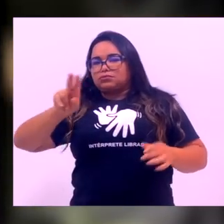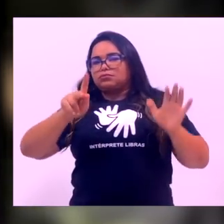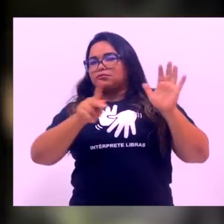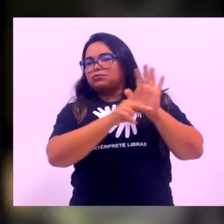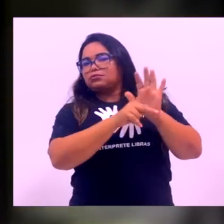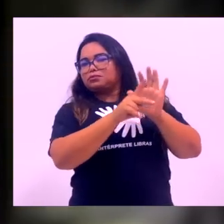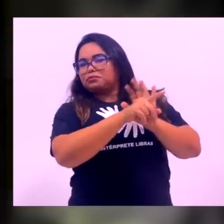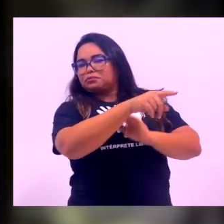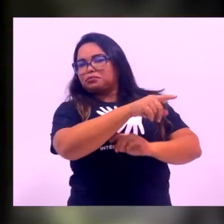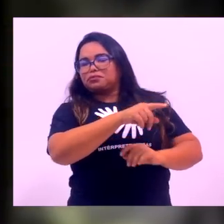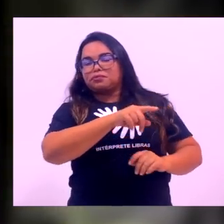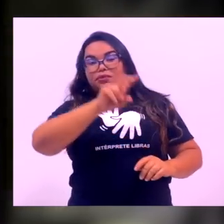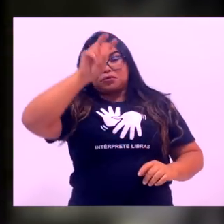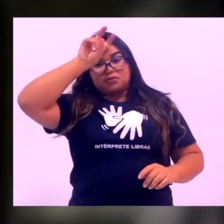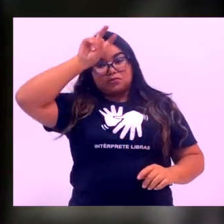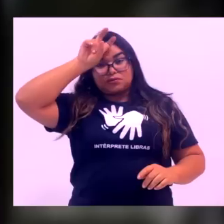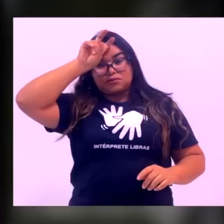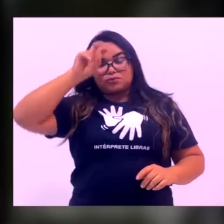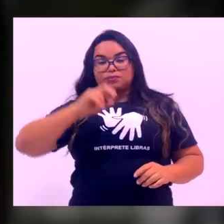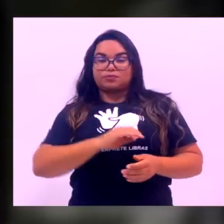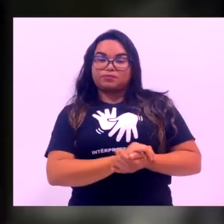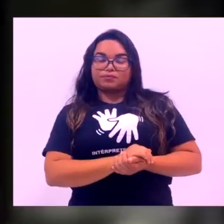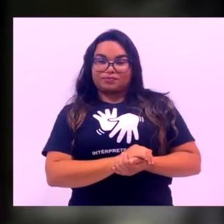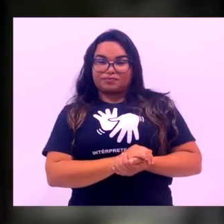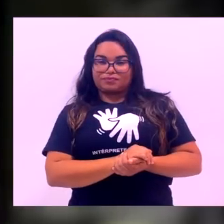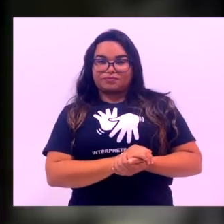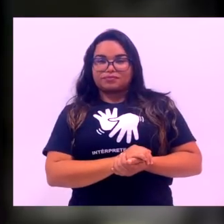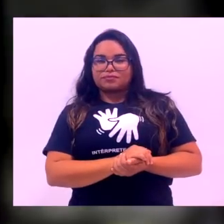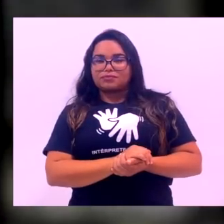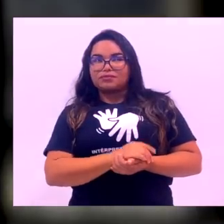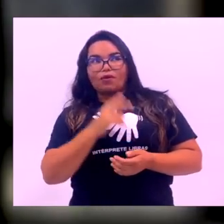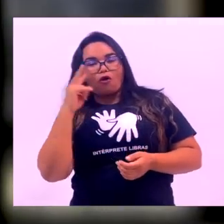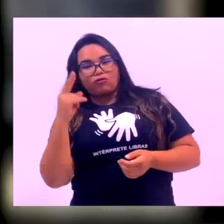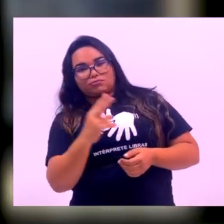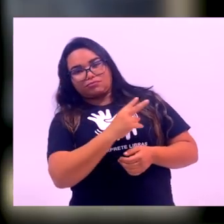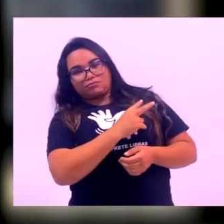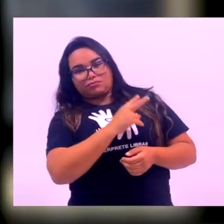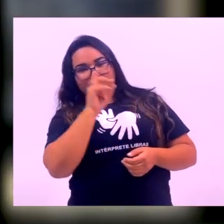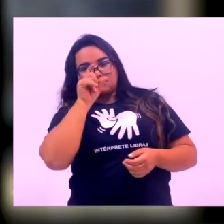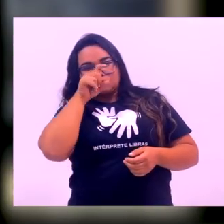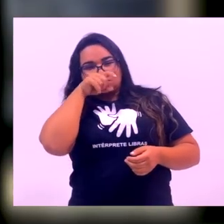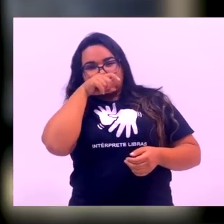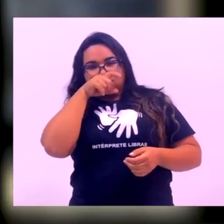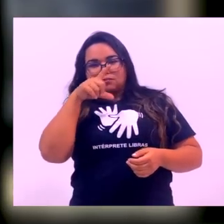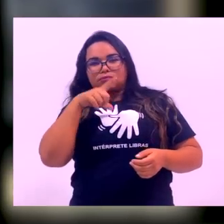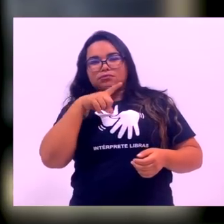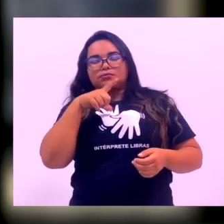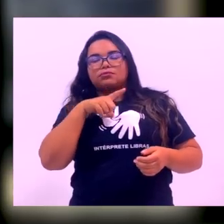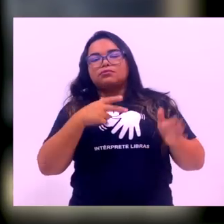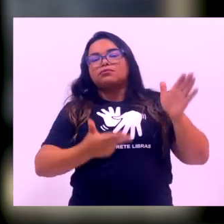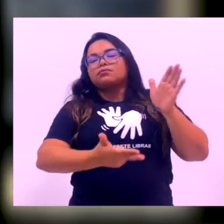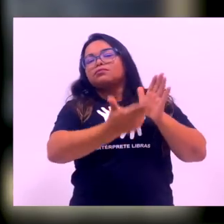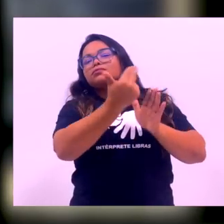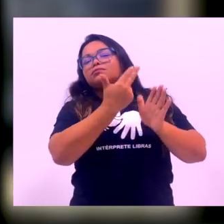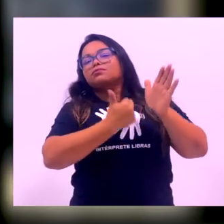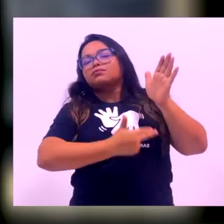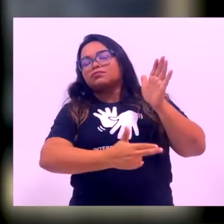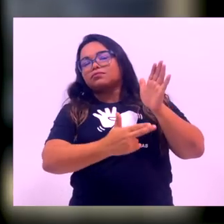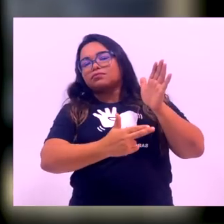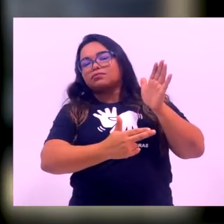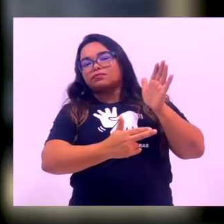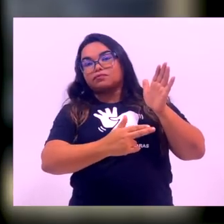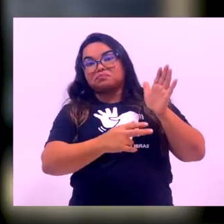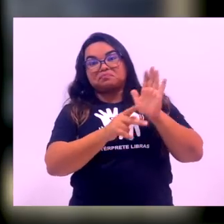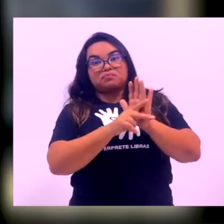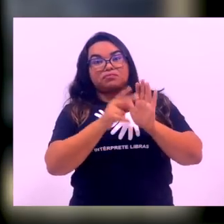do Egito, de Horus. Fascinante. E ali está ela, a águia com a suástica. E a suástica